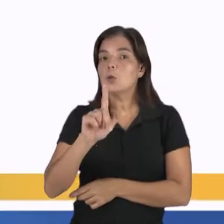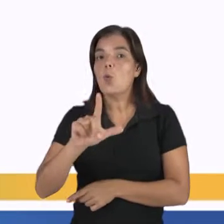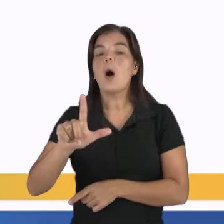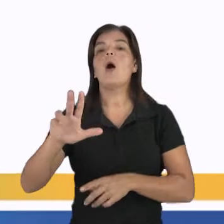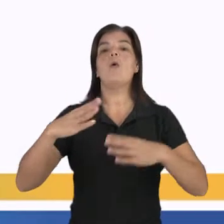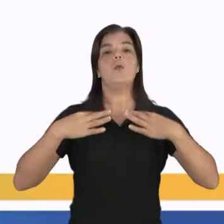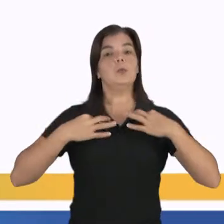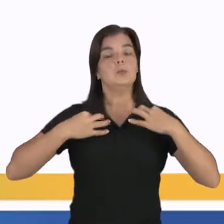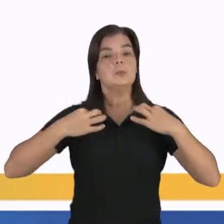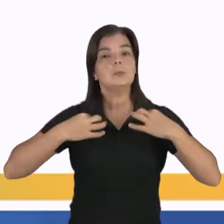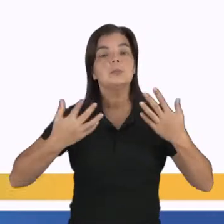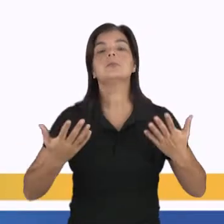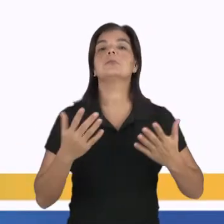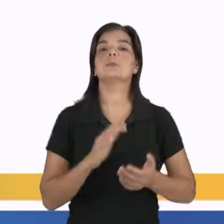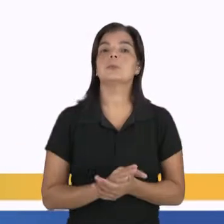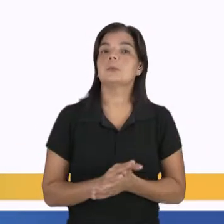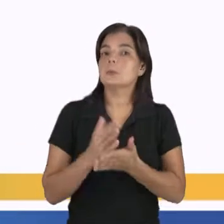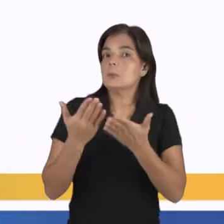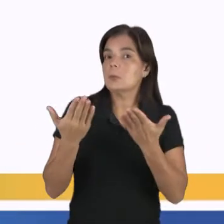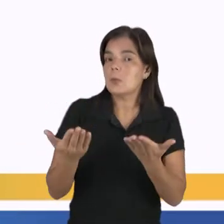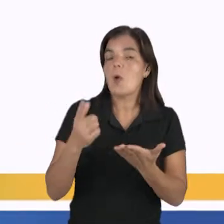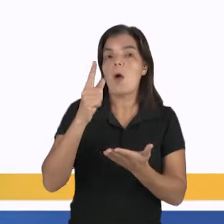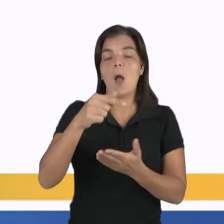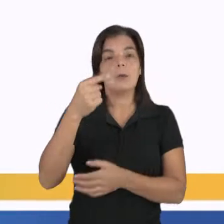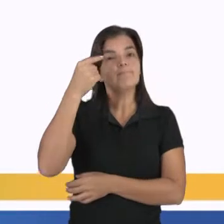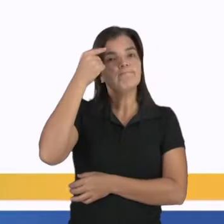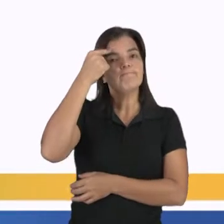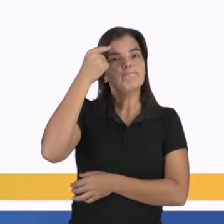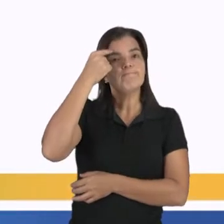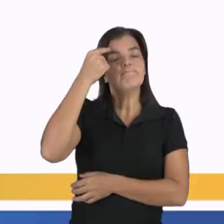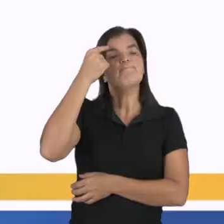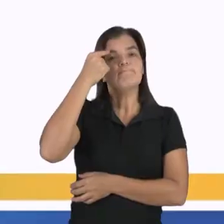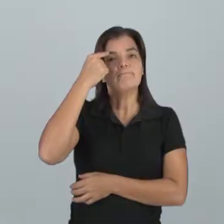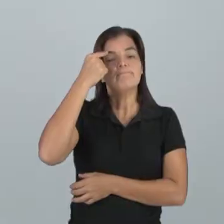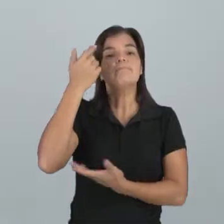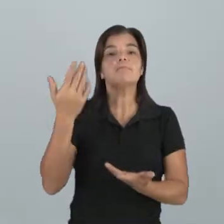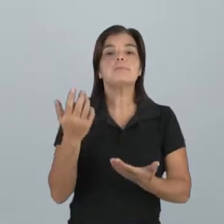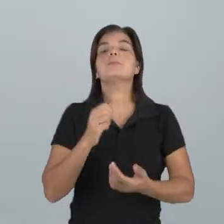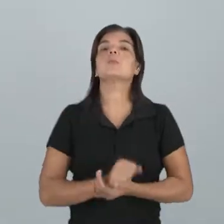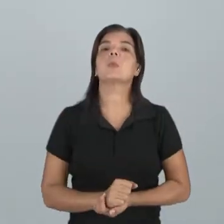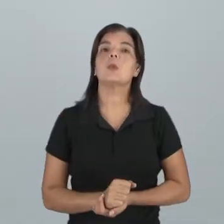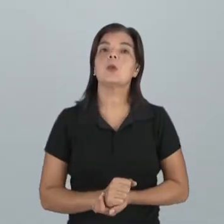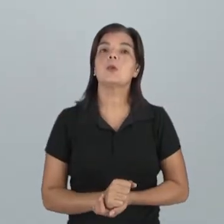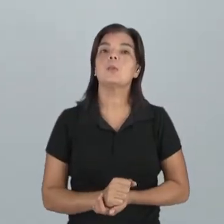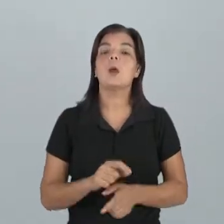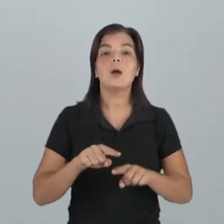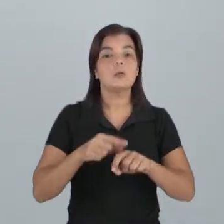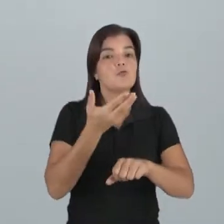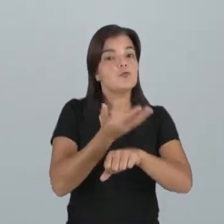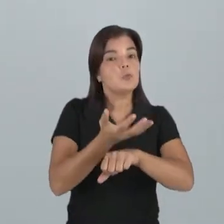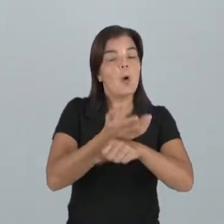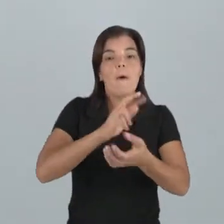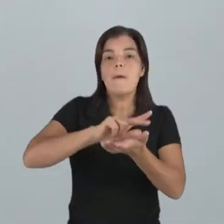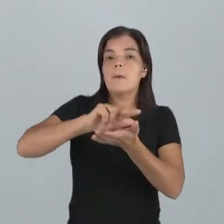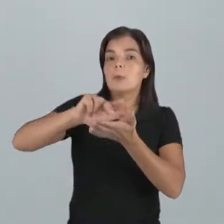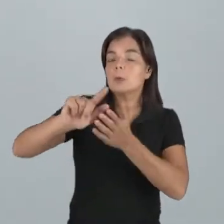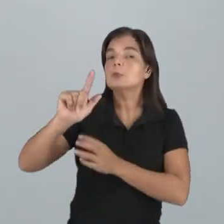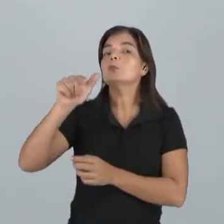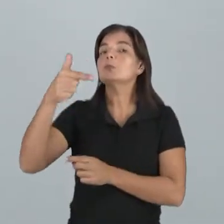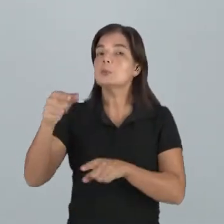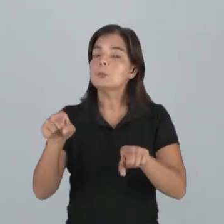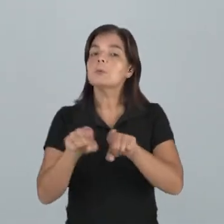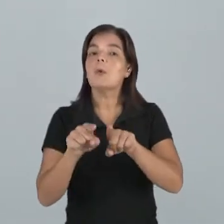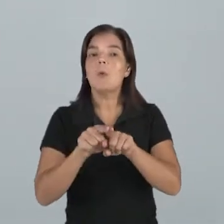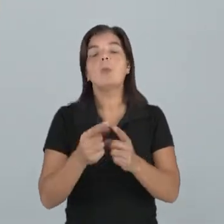vestuário, enfim. Então, é uma reflexão sistemática, interdisciplinar. Outras